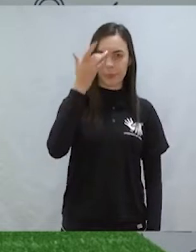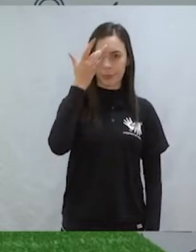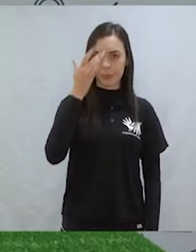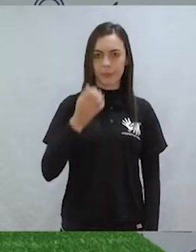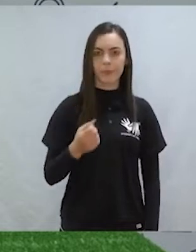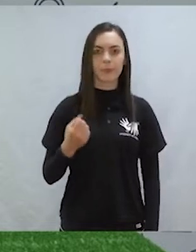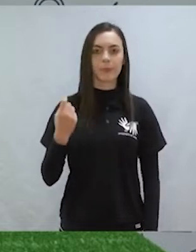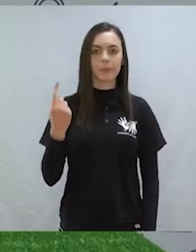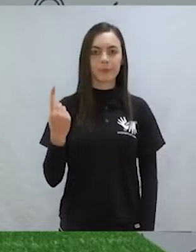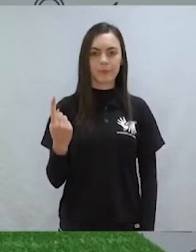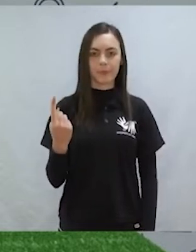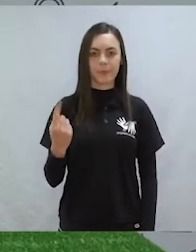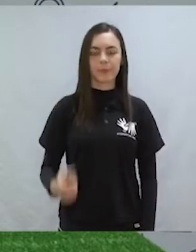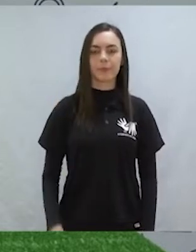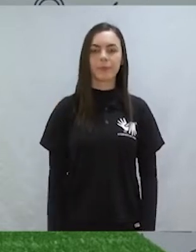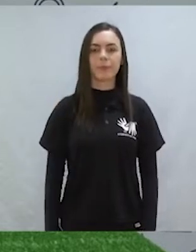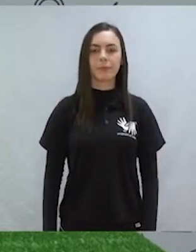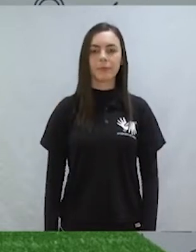ó,